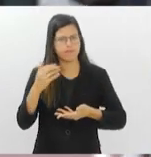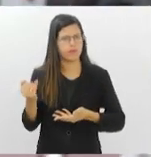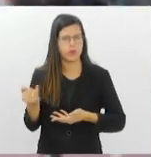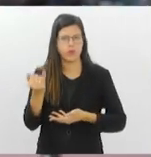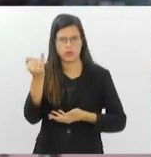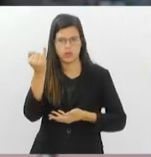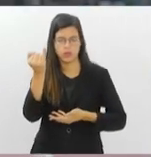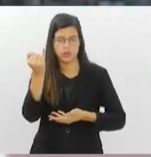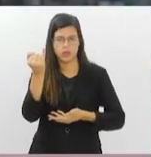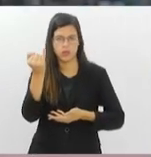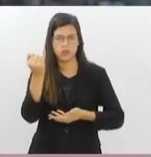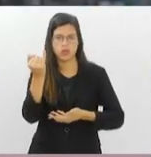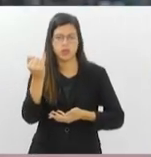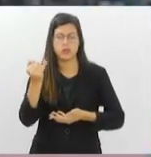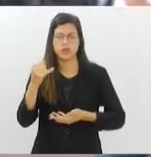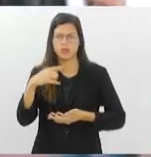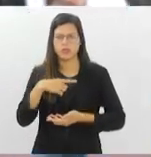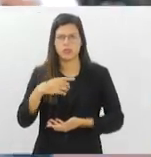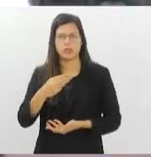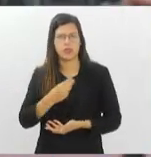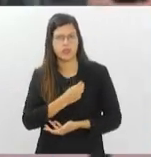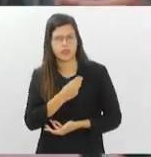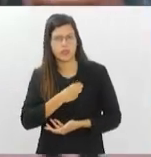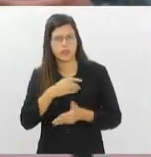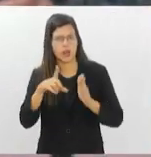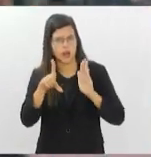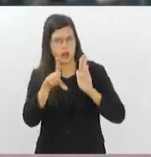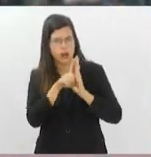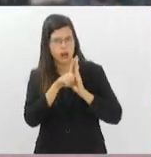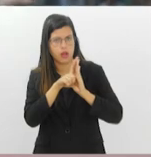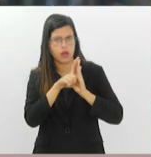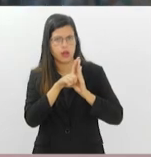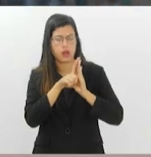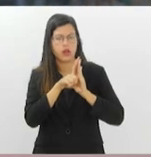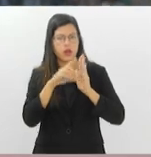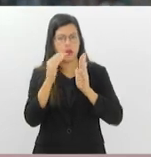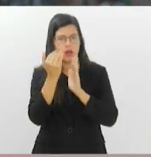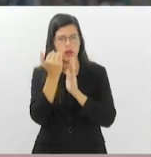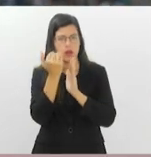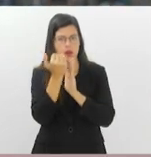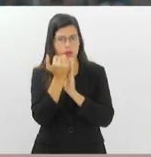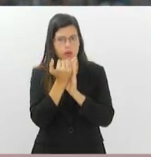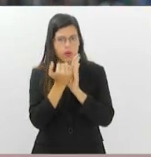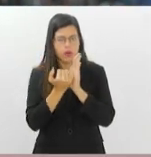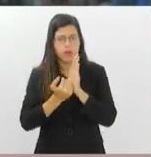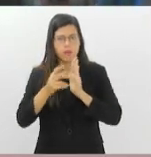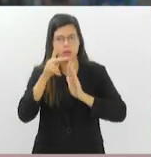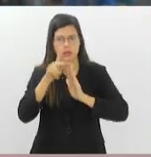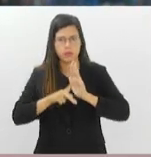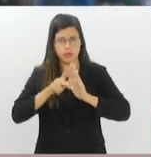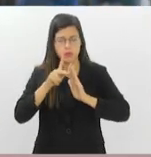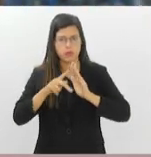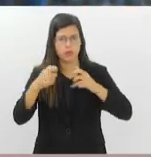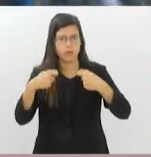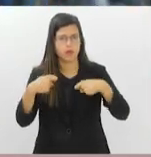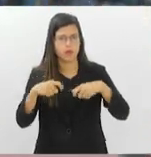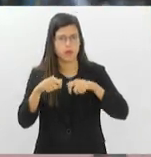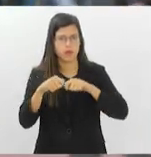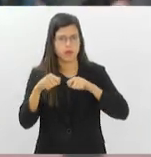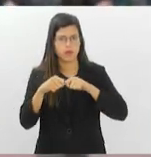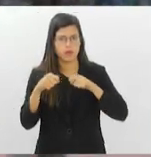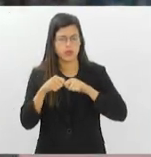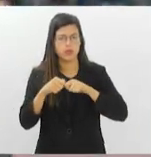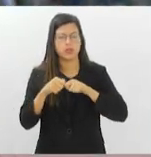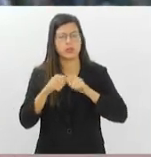eh por mais que existam leis por mais que existam eh programas e projetos Eh preciso fazer essa